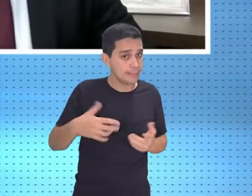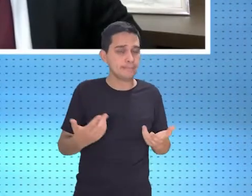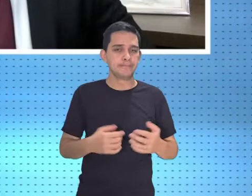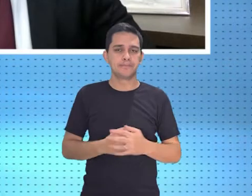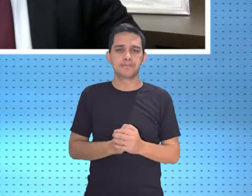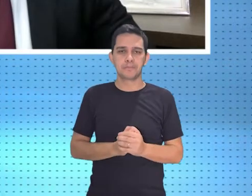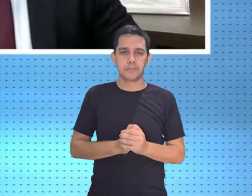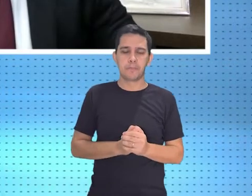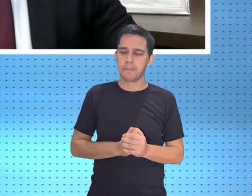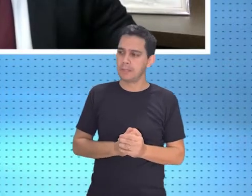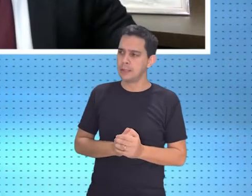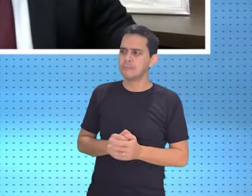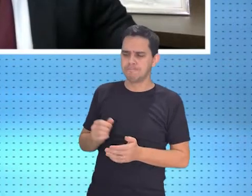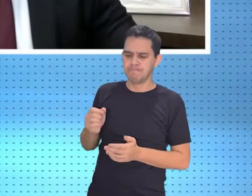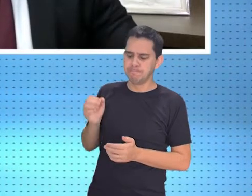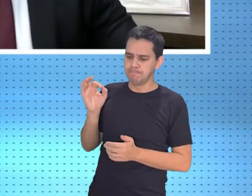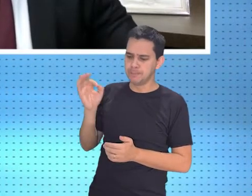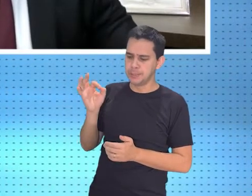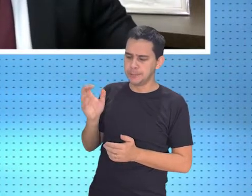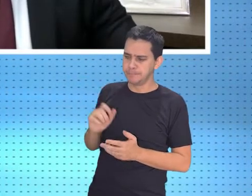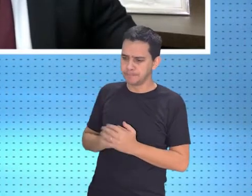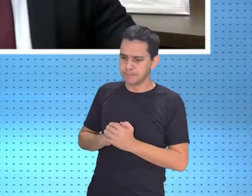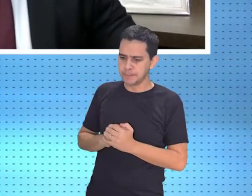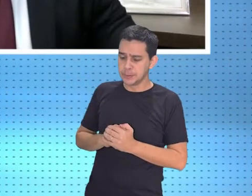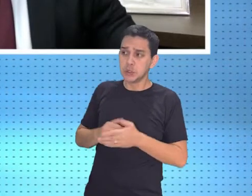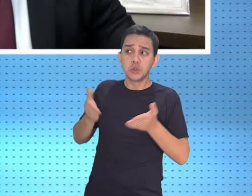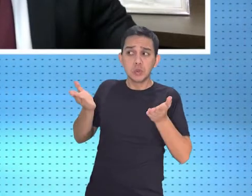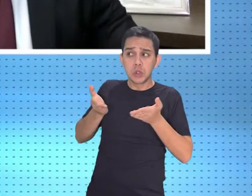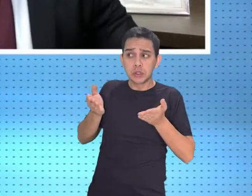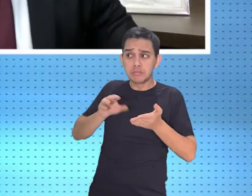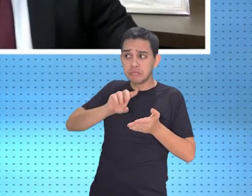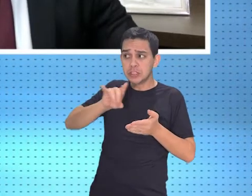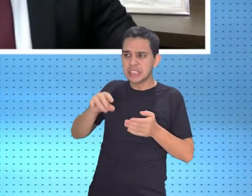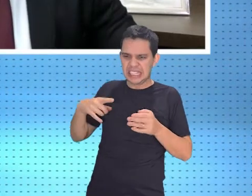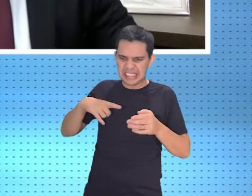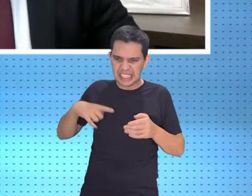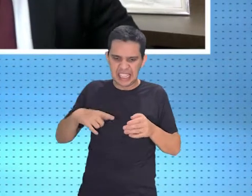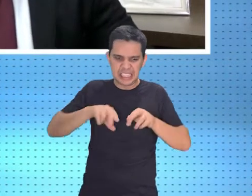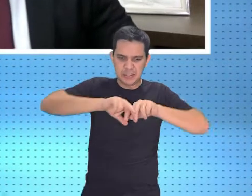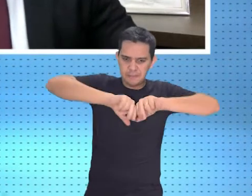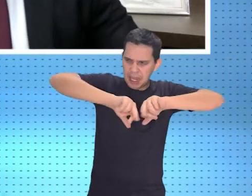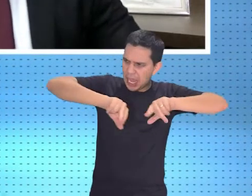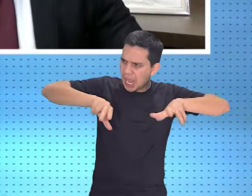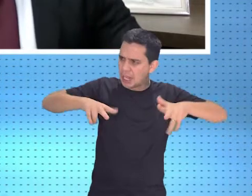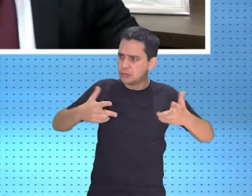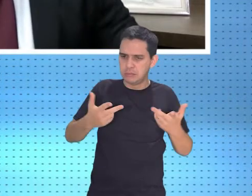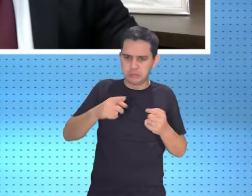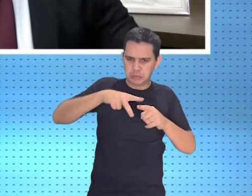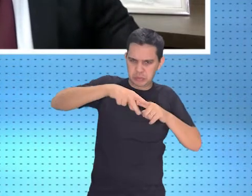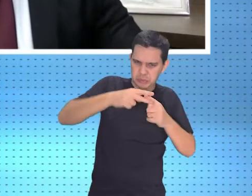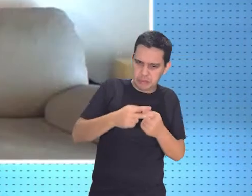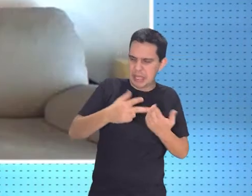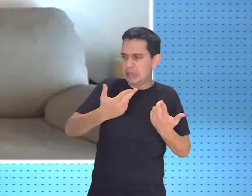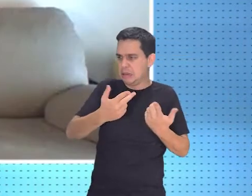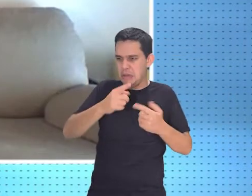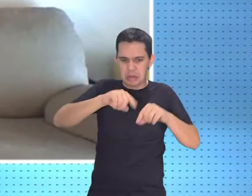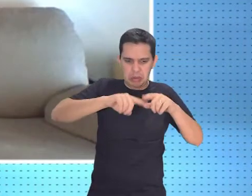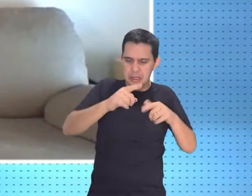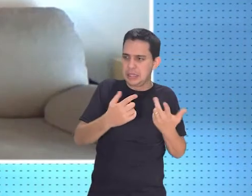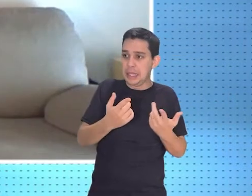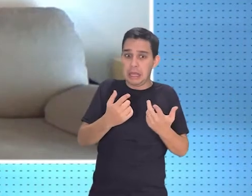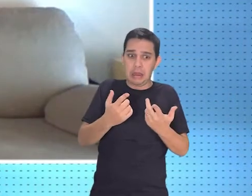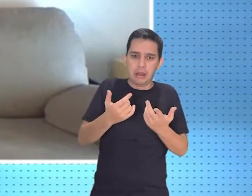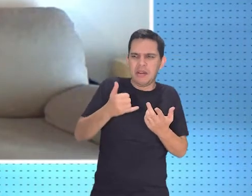Certinho, doutor Diego. E hoje em dia, com a existência de mecanismos que permitem o rastreamento da comunicação eletrônica, né, seja